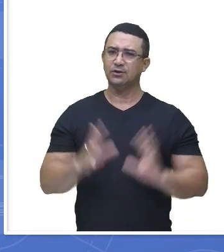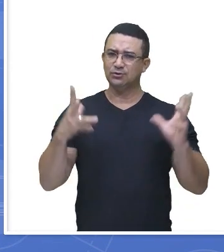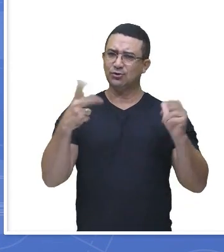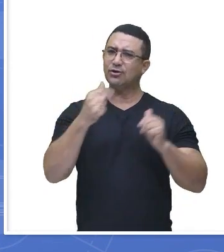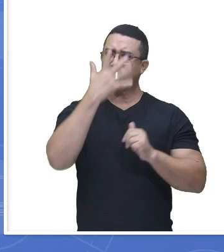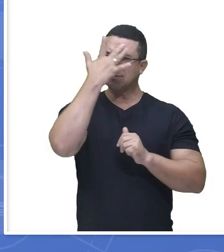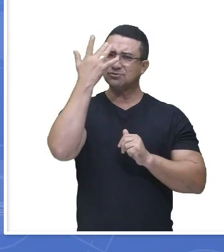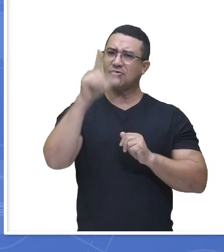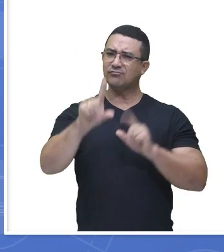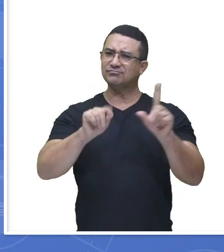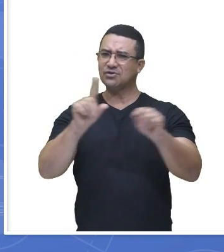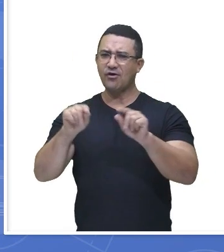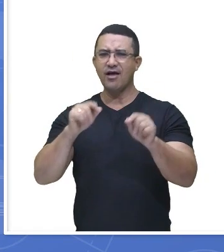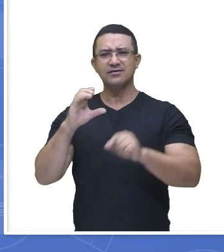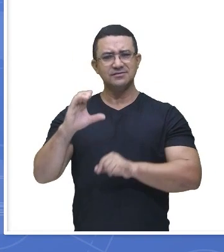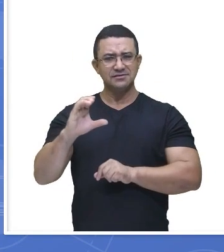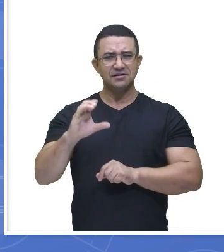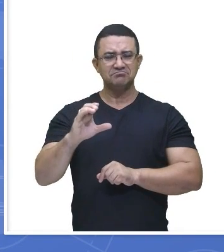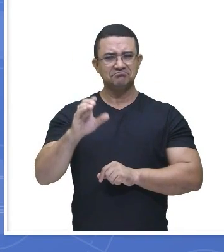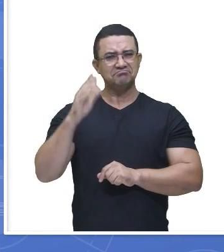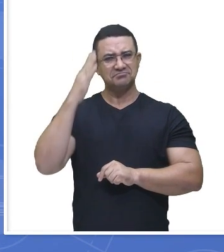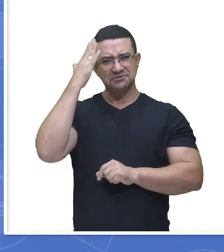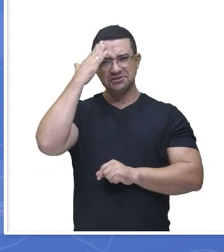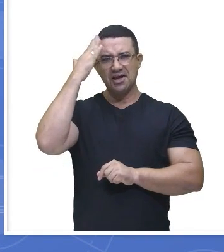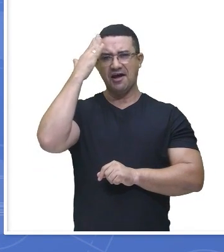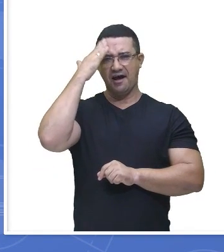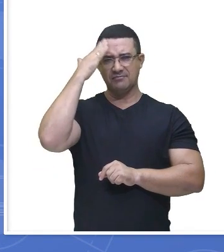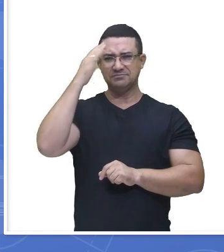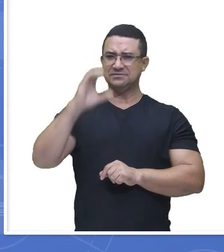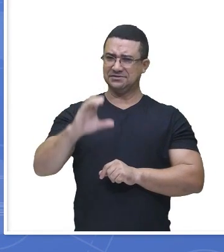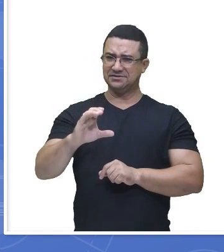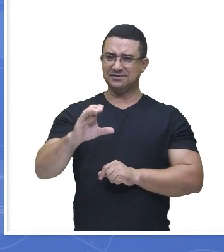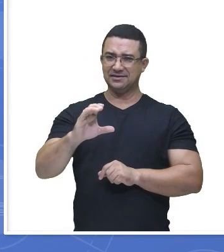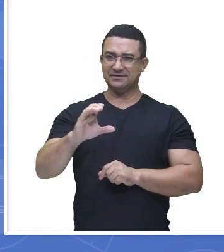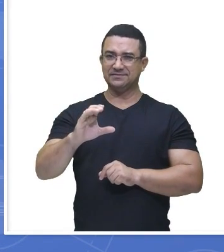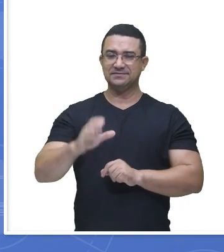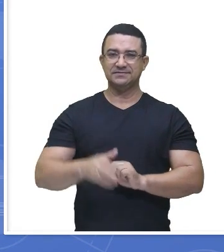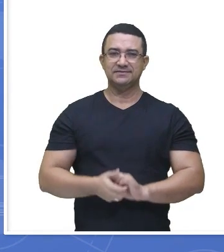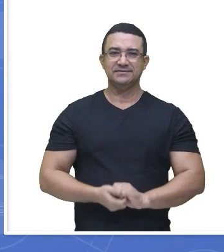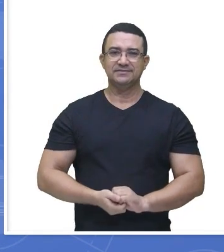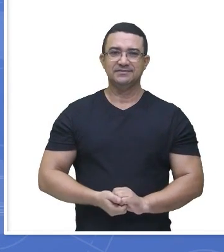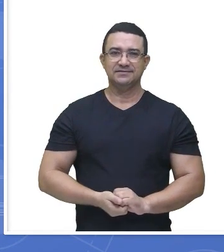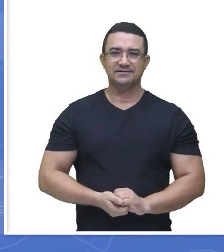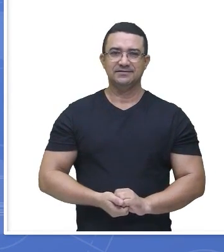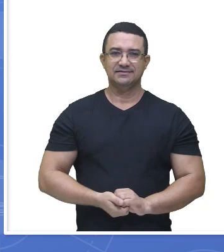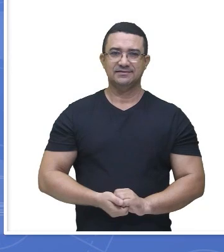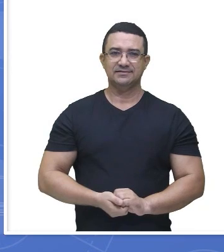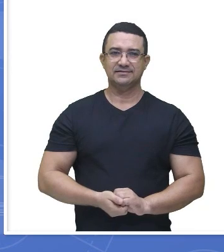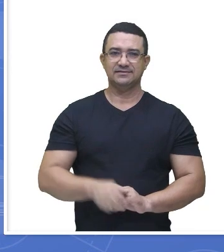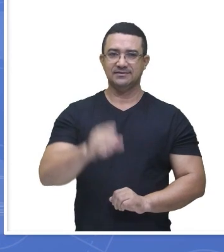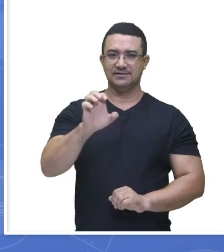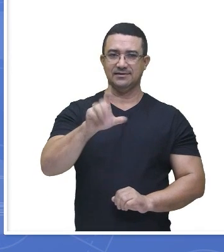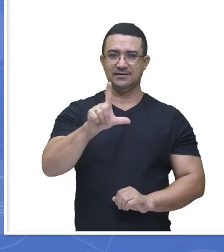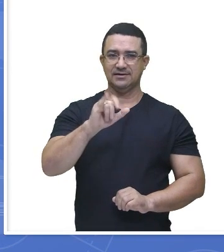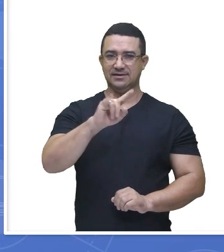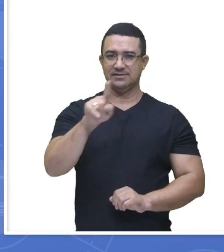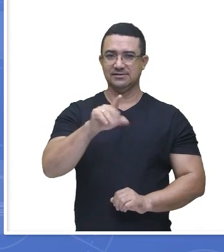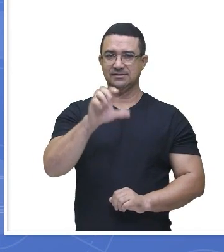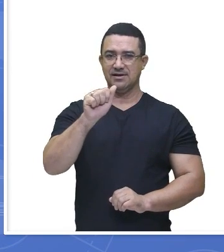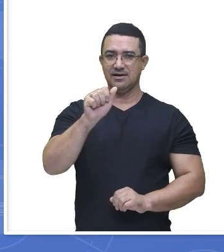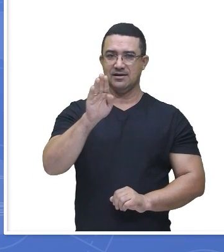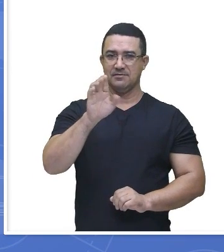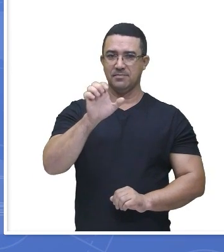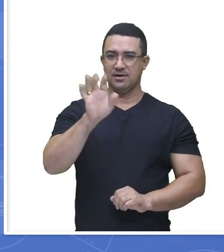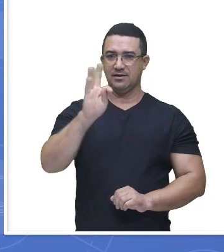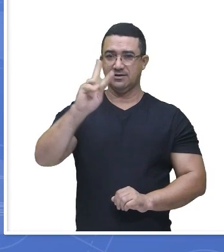C, é? É porque sabe mesmo? É o C de correto? É, Elizabeth? É. Lá do Solon de Lucena. Parabéns